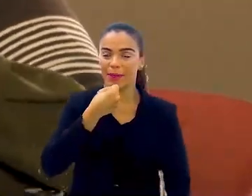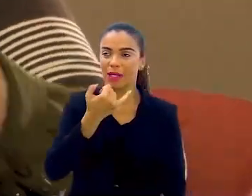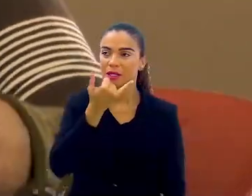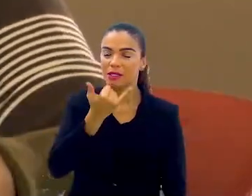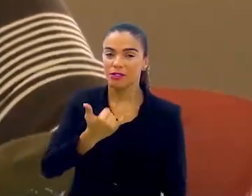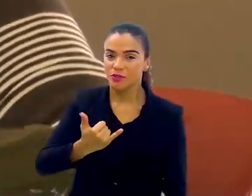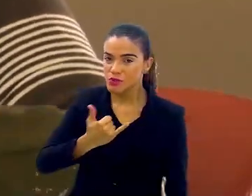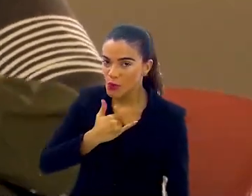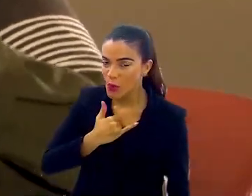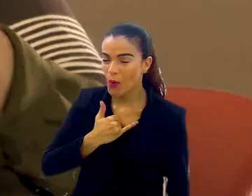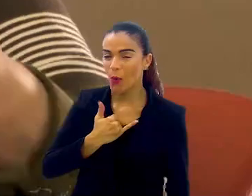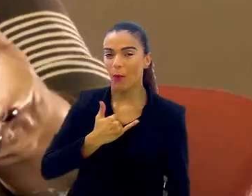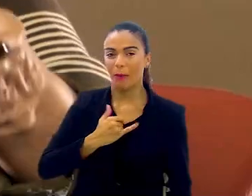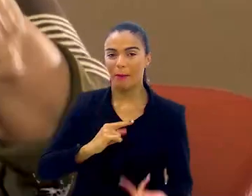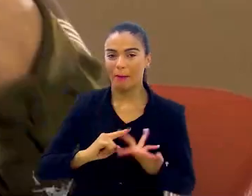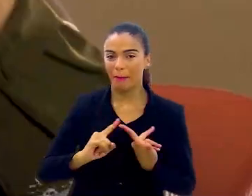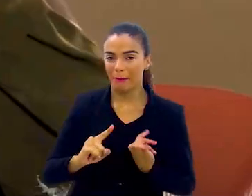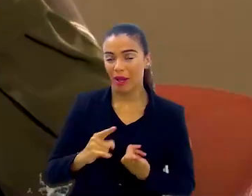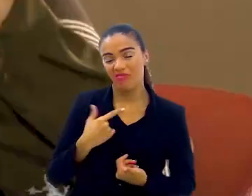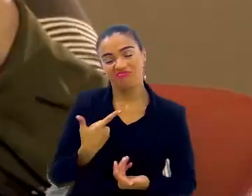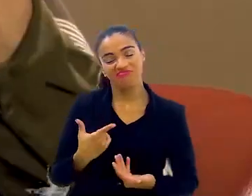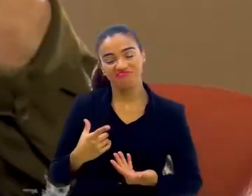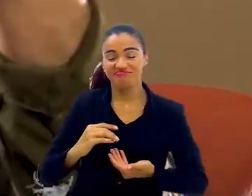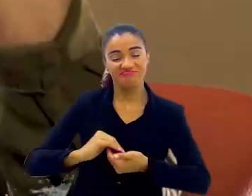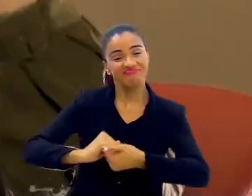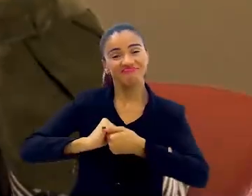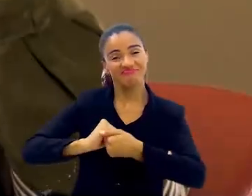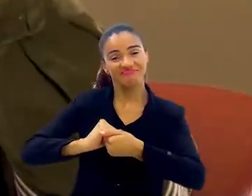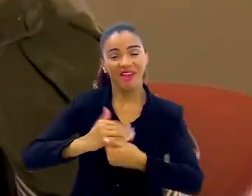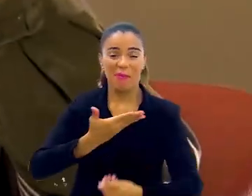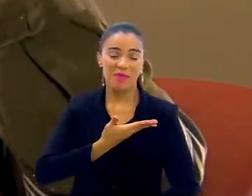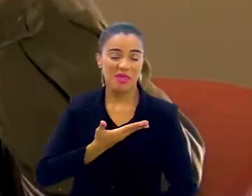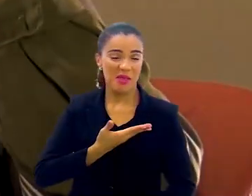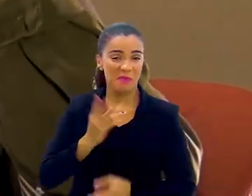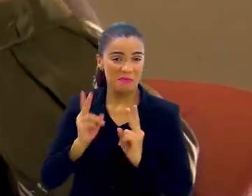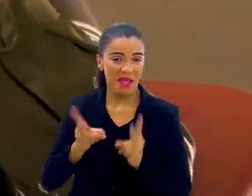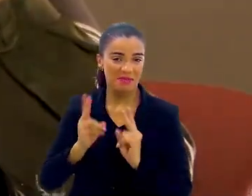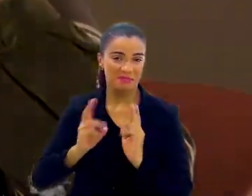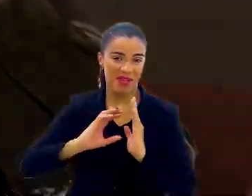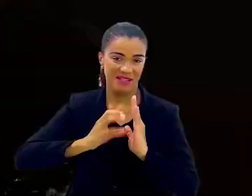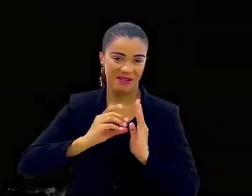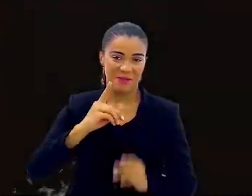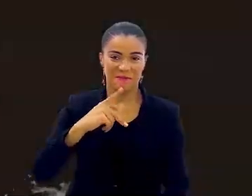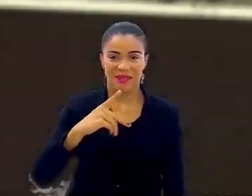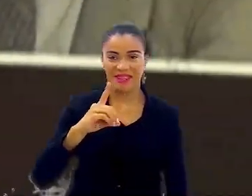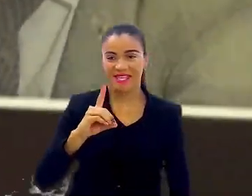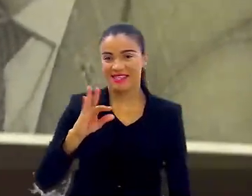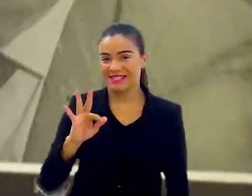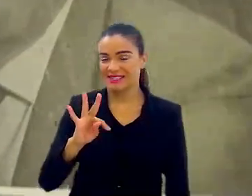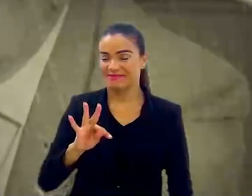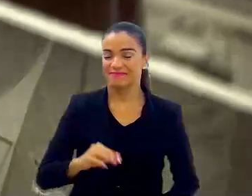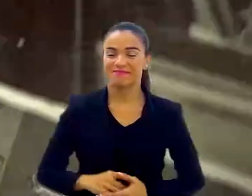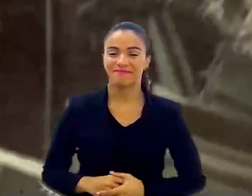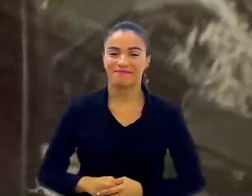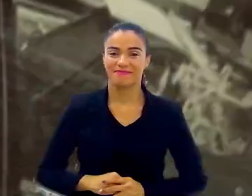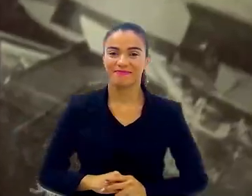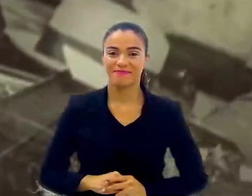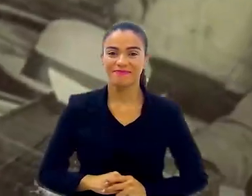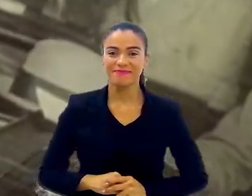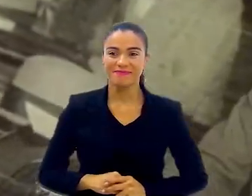Ele pedindo desculpa, tudo isso. E ficamos amigos. Eu continuei no PDT e ele também.